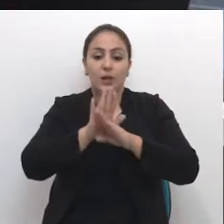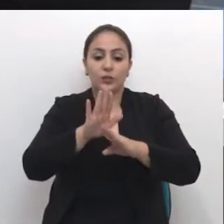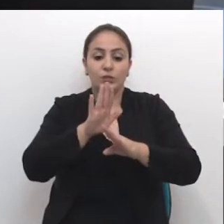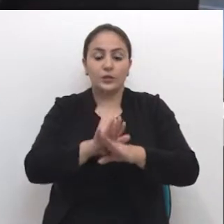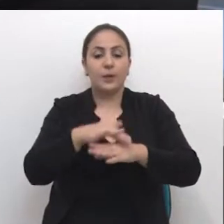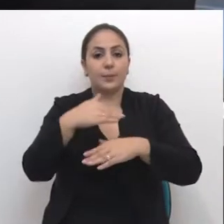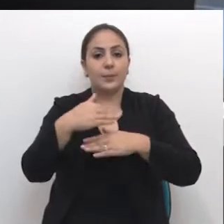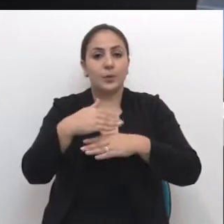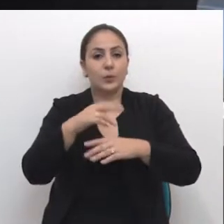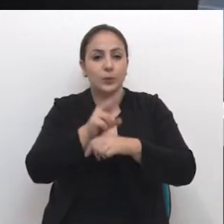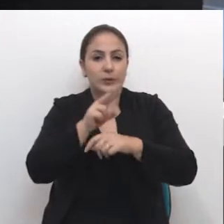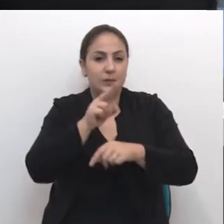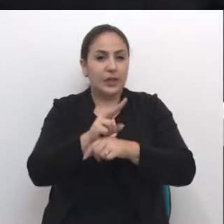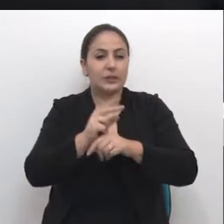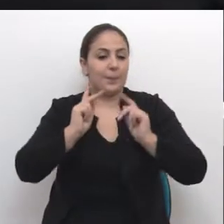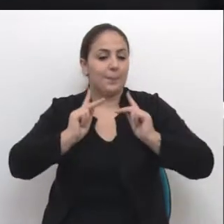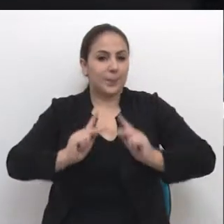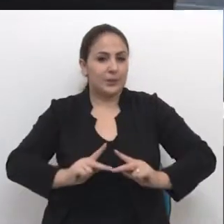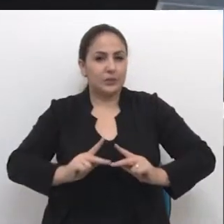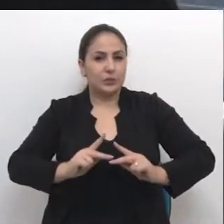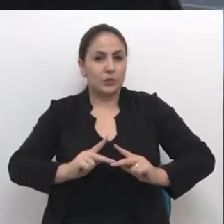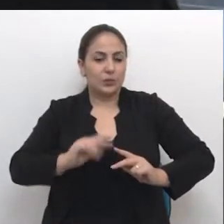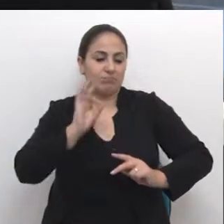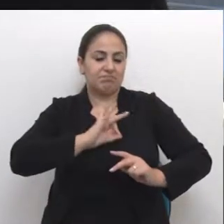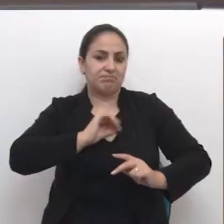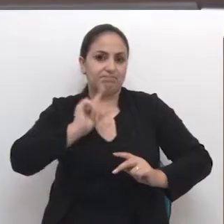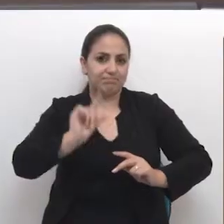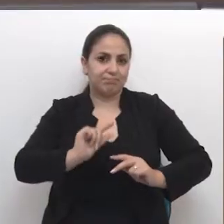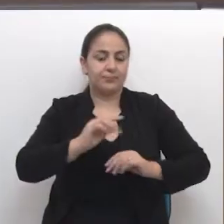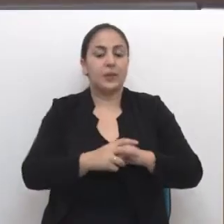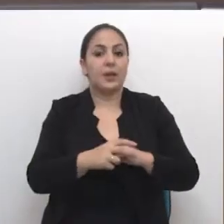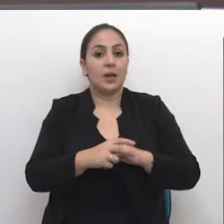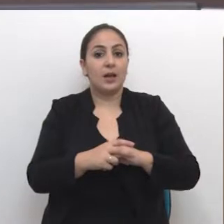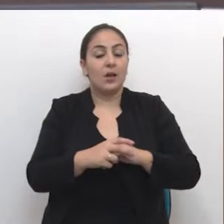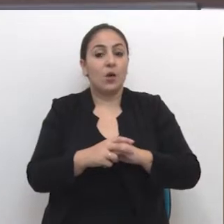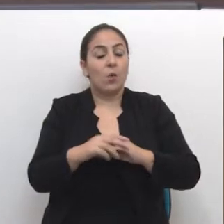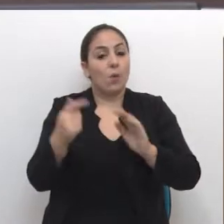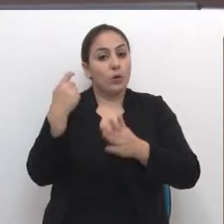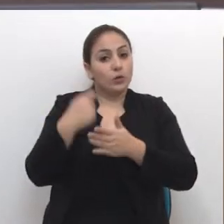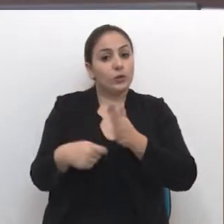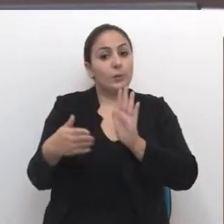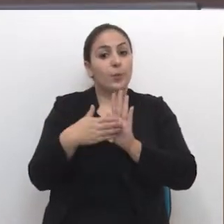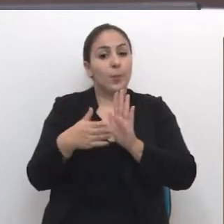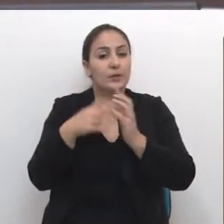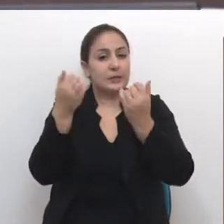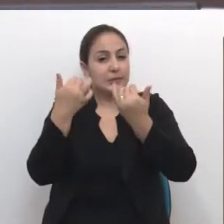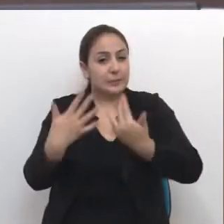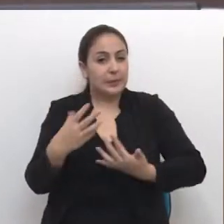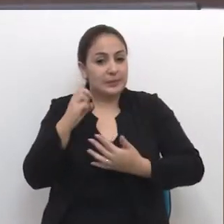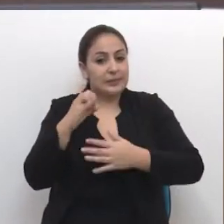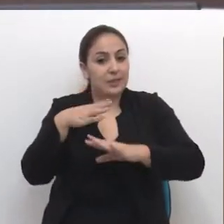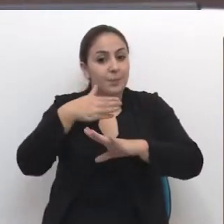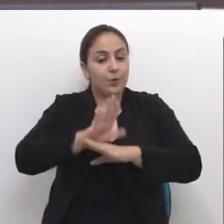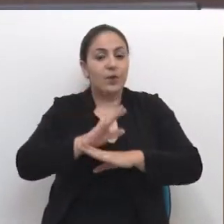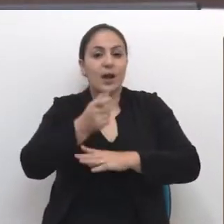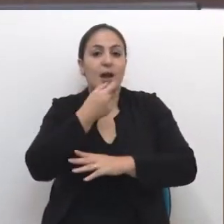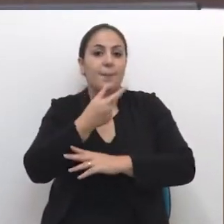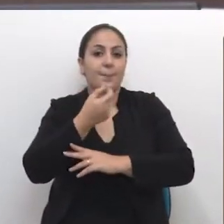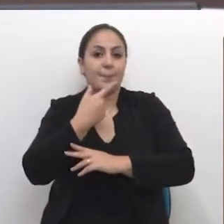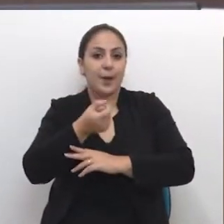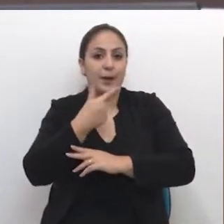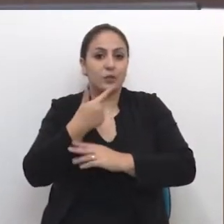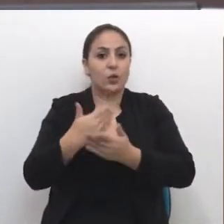contribuindo para o tratamento de pessoas de baixa renda. O autor da proposta explica que, se aprovado, os